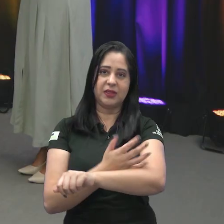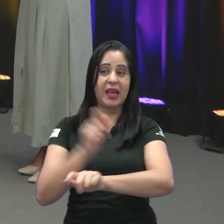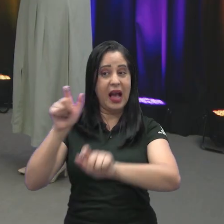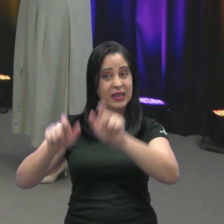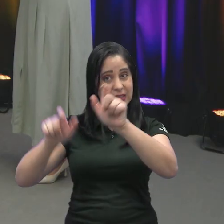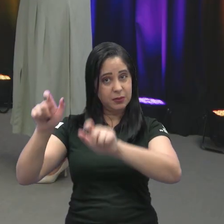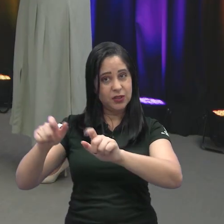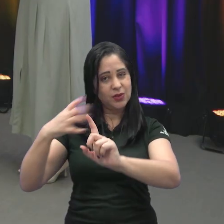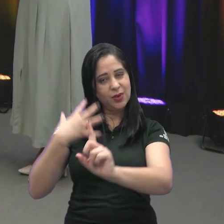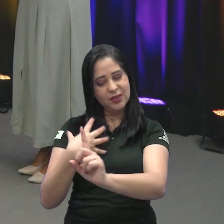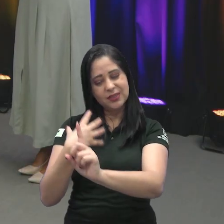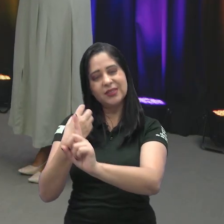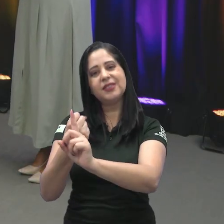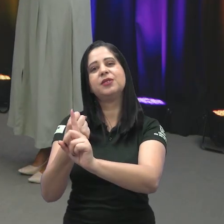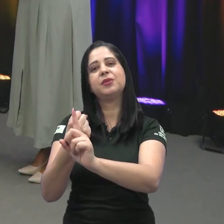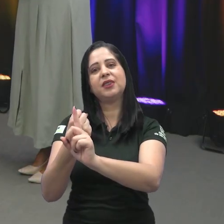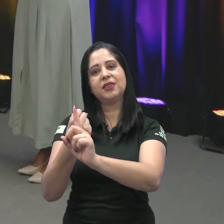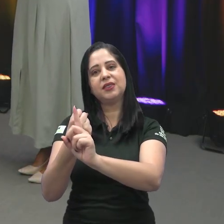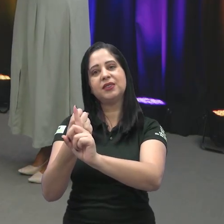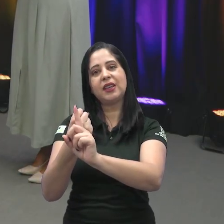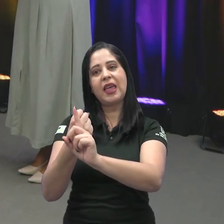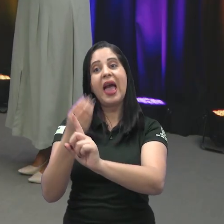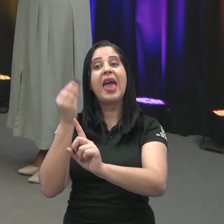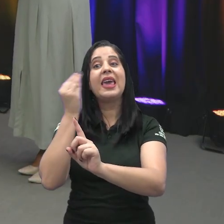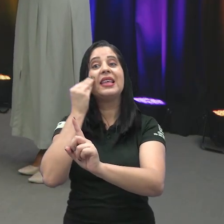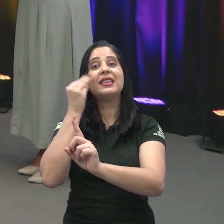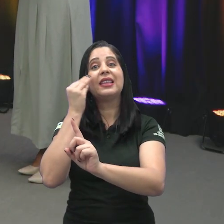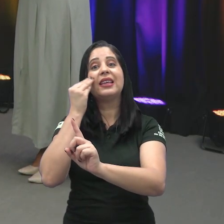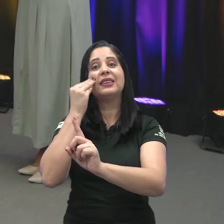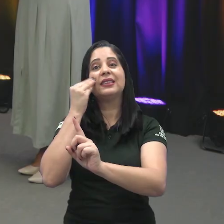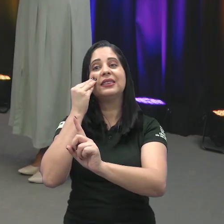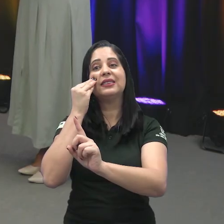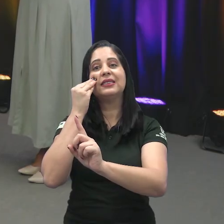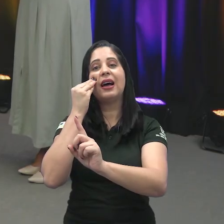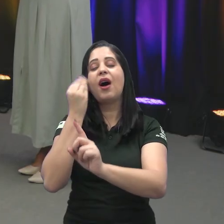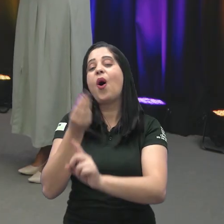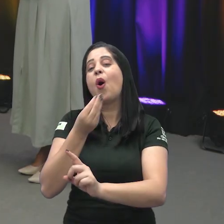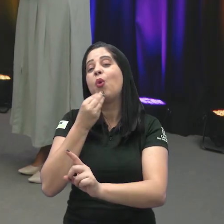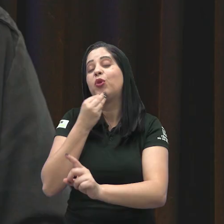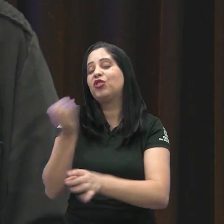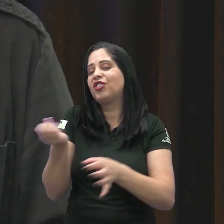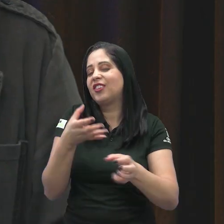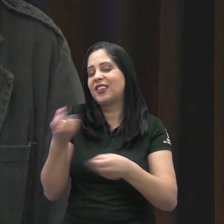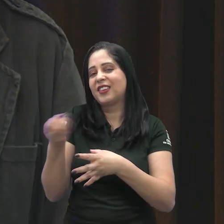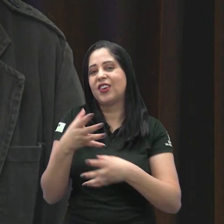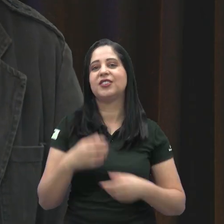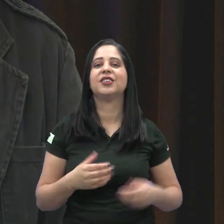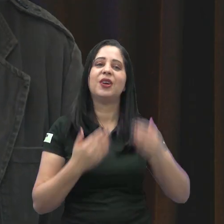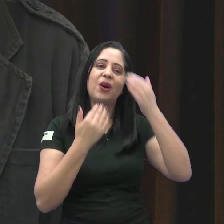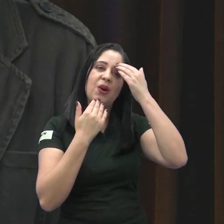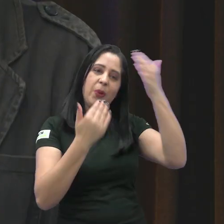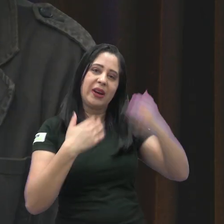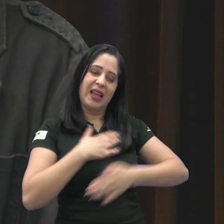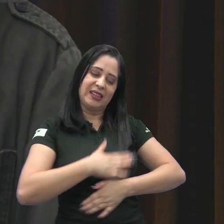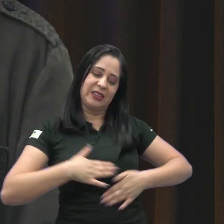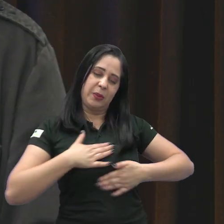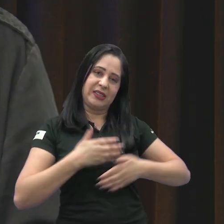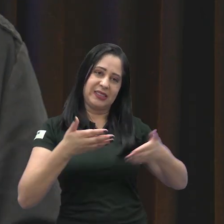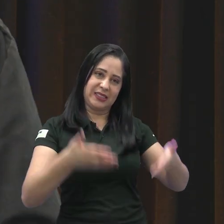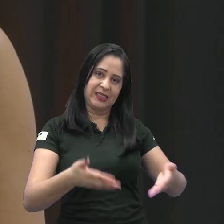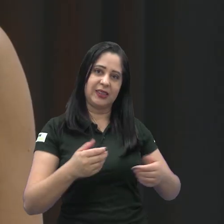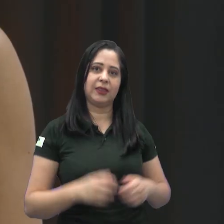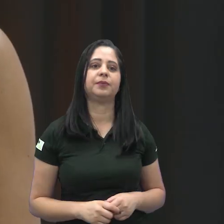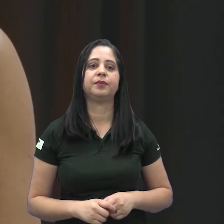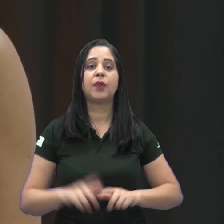possam aí se inspirar e buscar portas e soluções aí para o seu caminho. Eu que agradeço, muito obrigado e foi um prazer